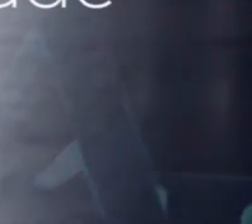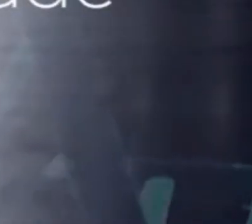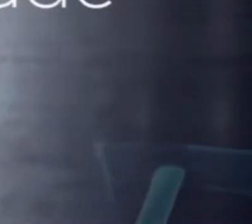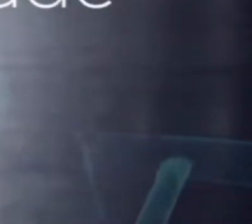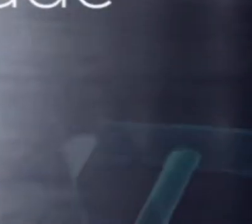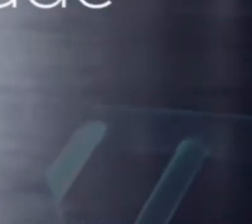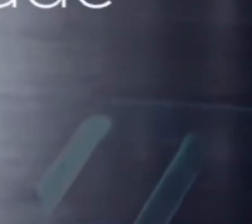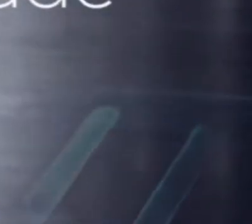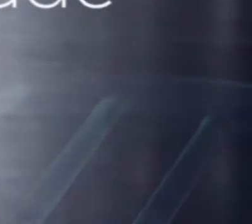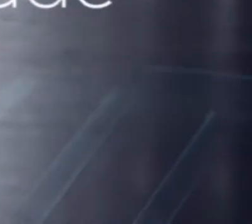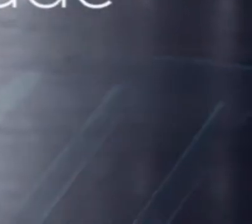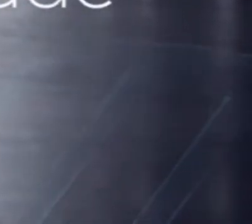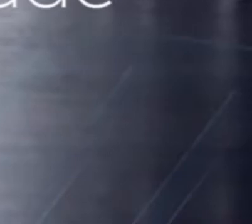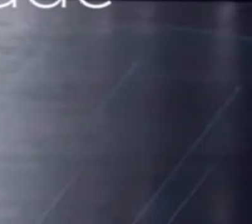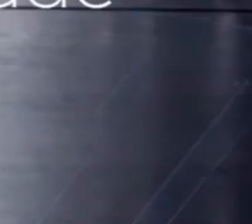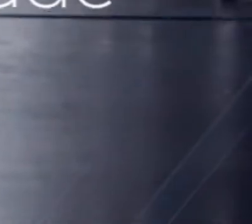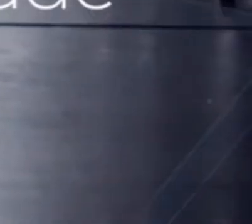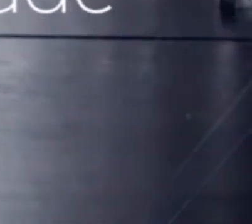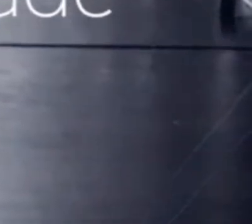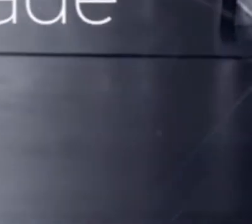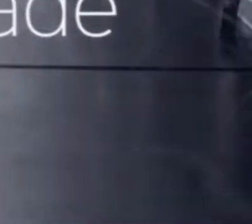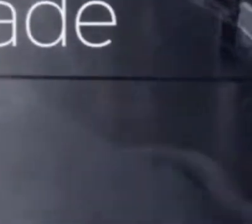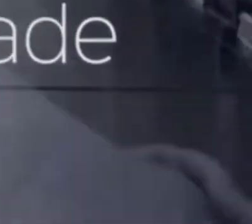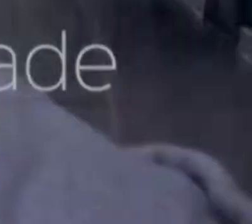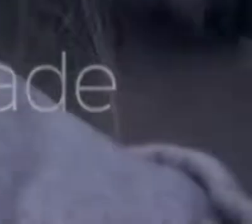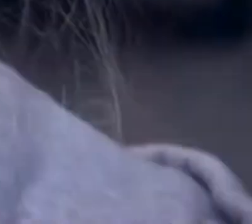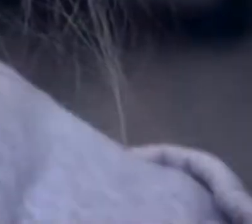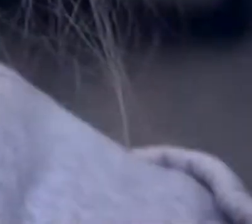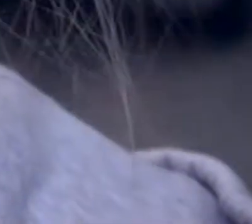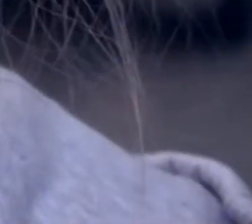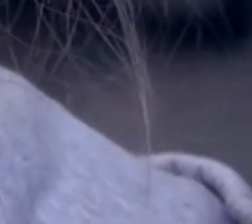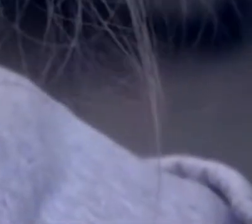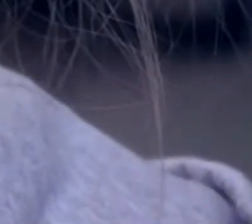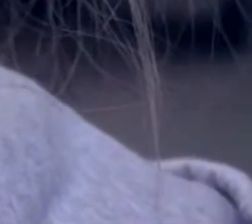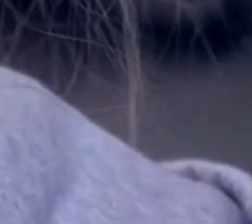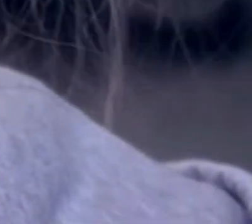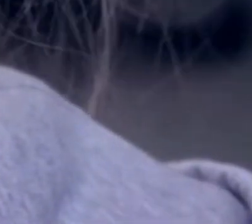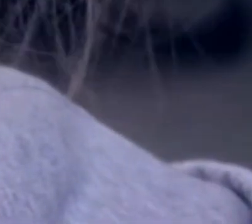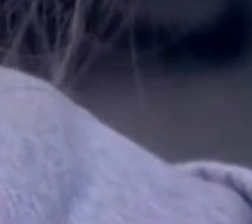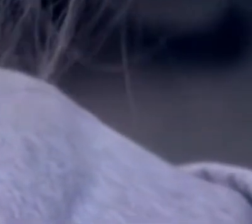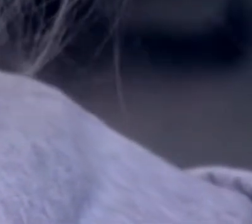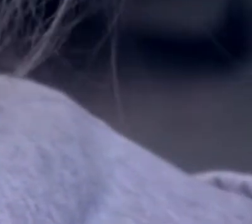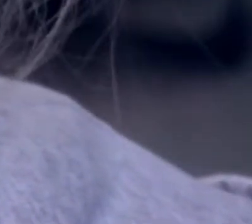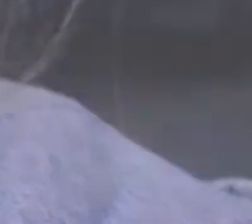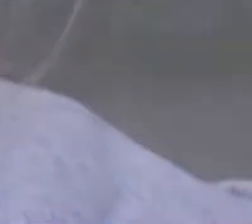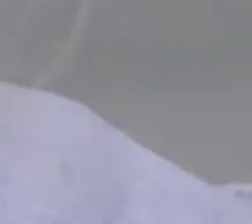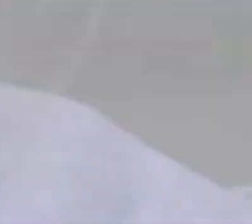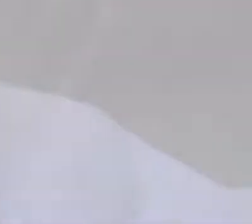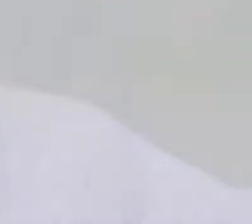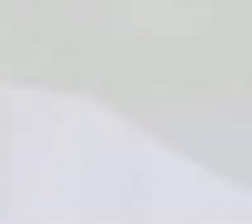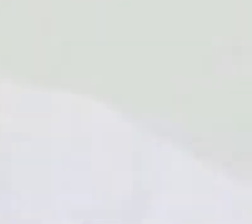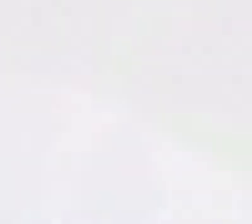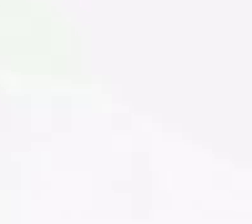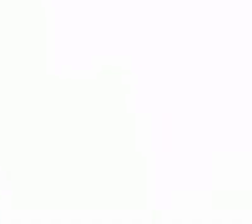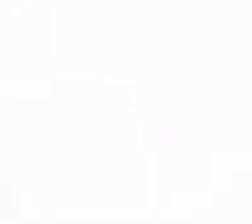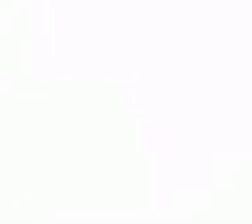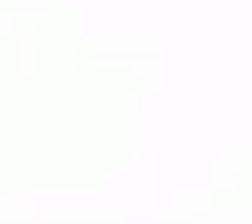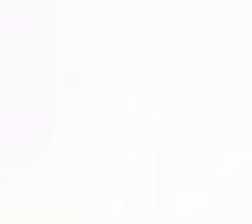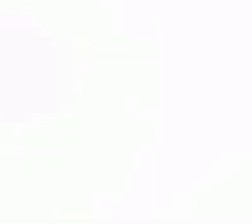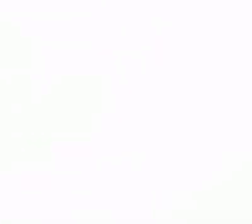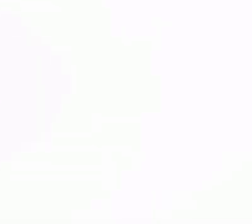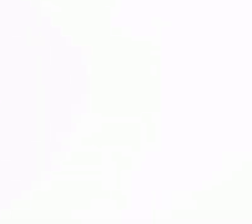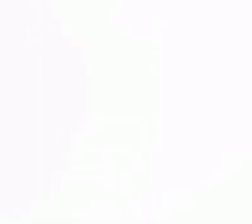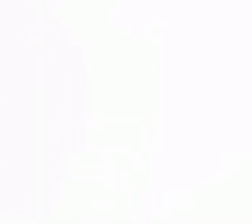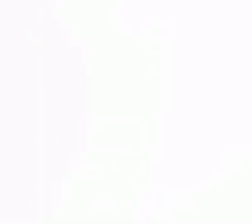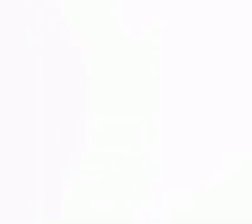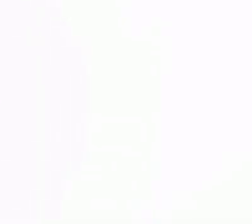dos portadores de doenças muito raras. Para nós da PTC Therapeutics, isso não é um trabalho,